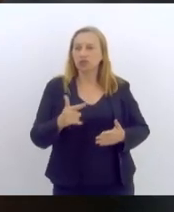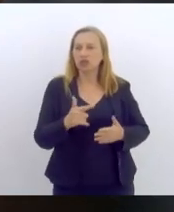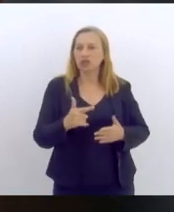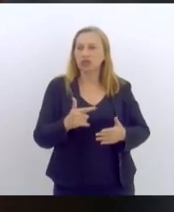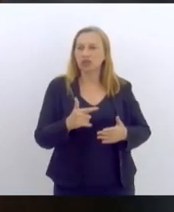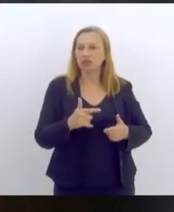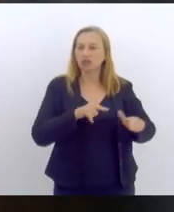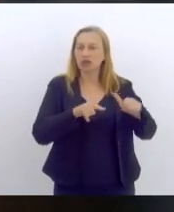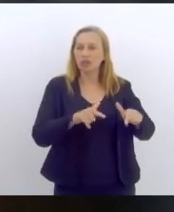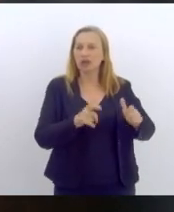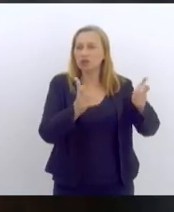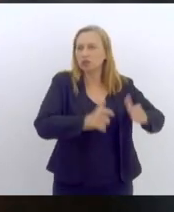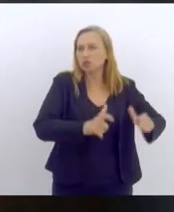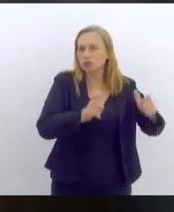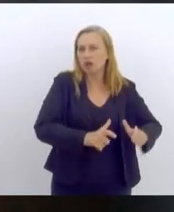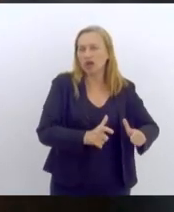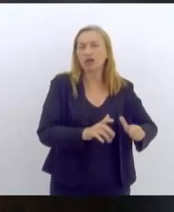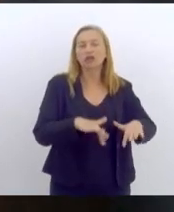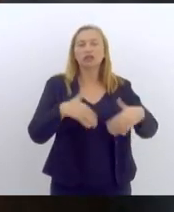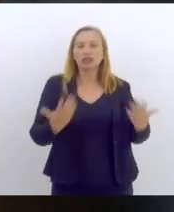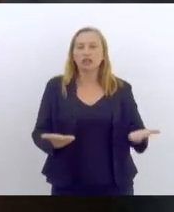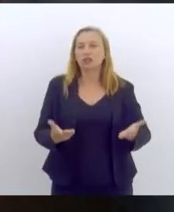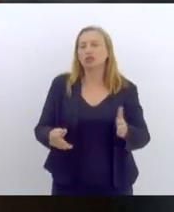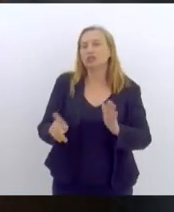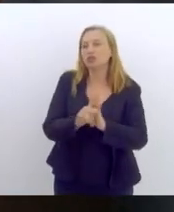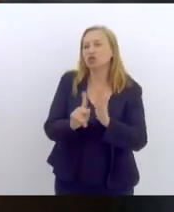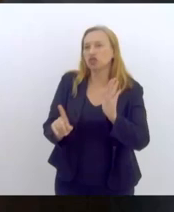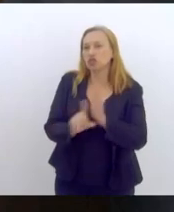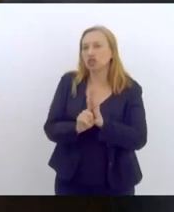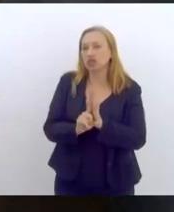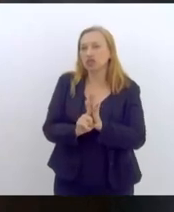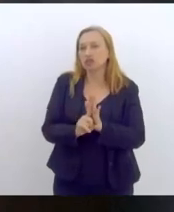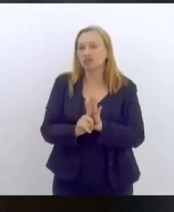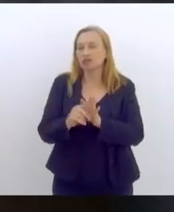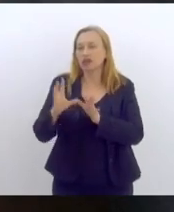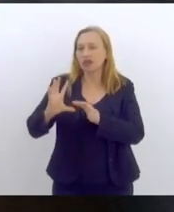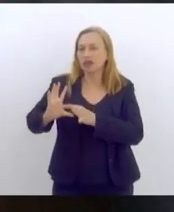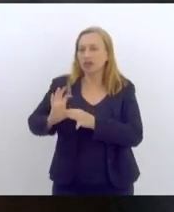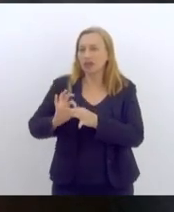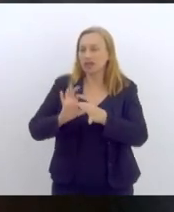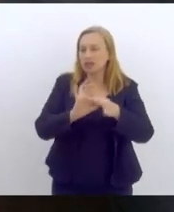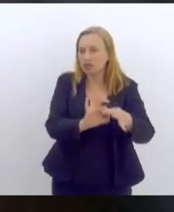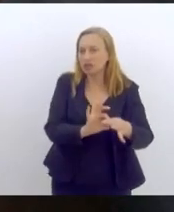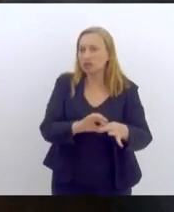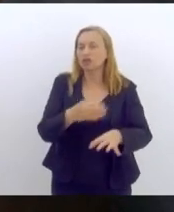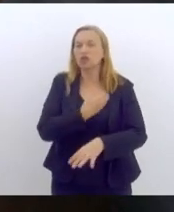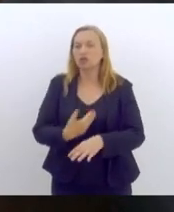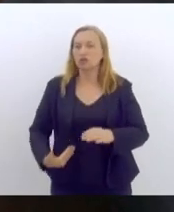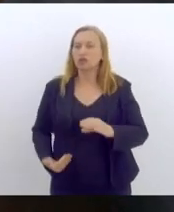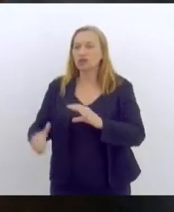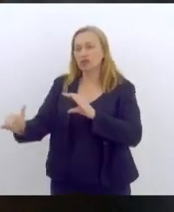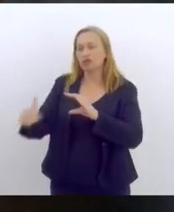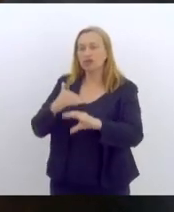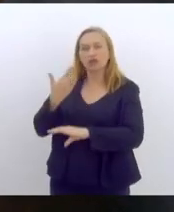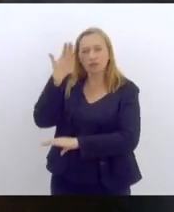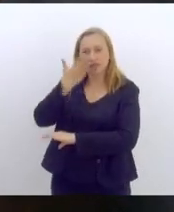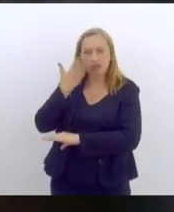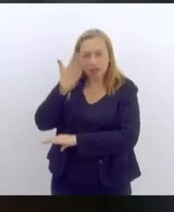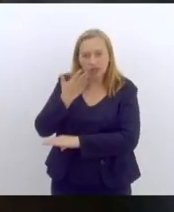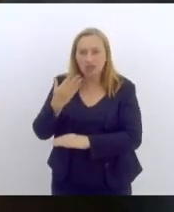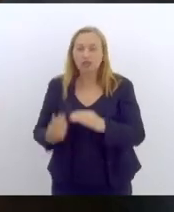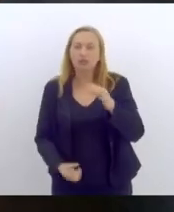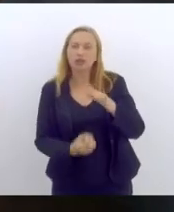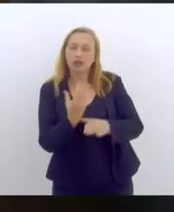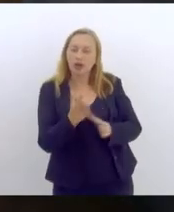Então, esse projeto de lei vai na direção de que o governo envie mensagem para criar